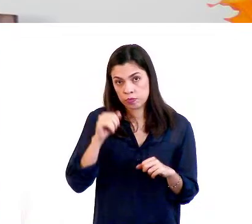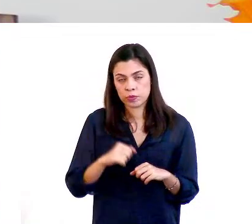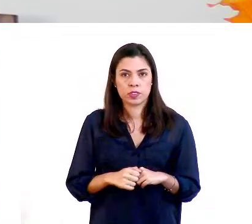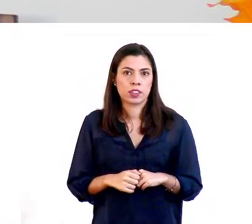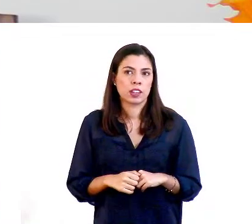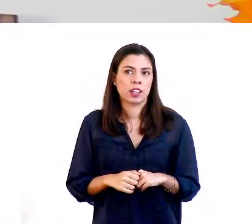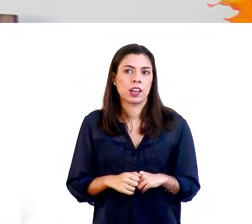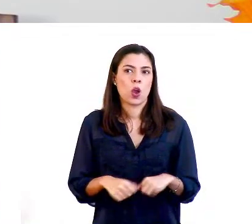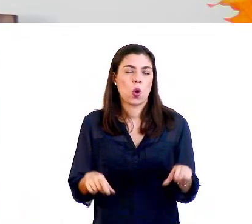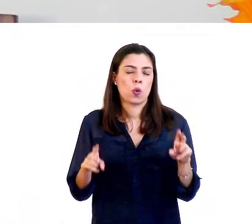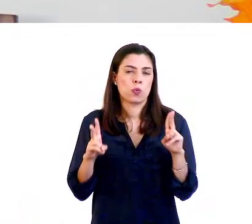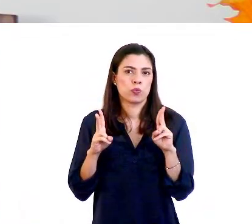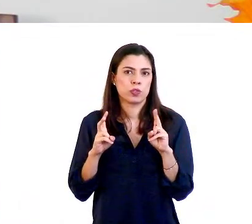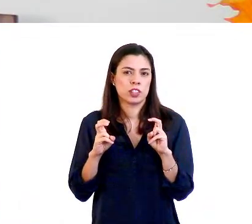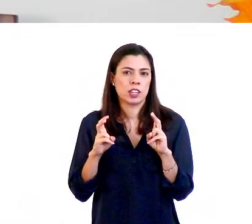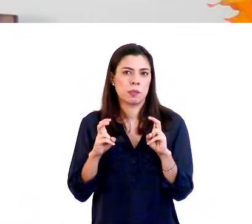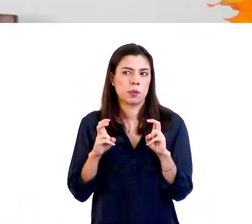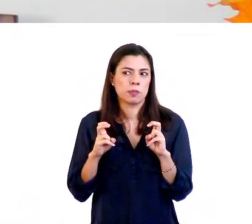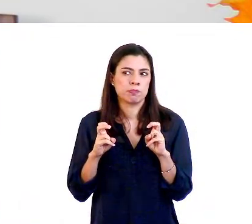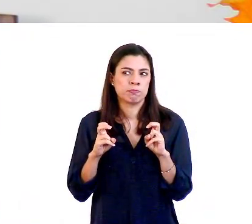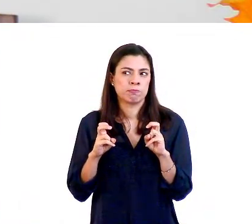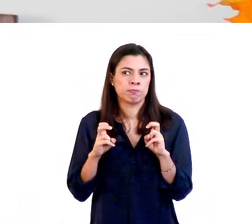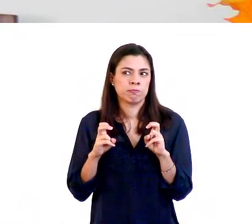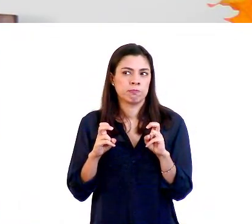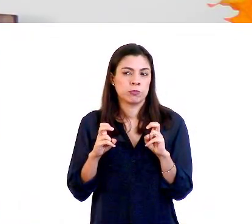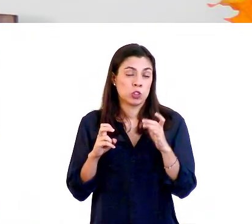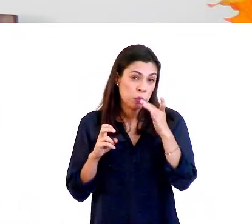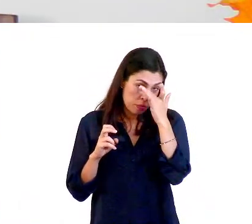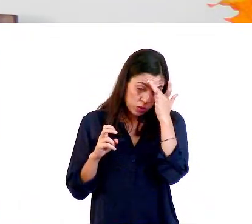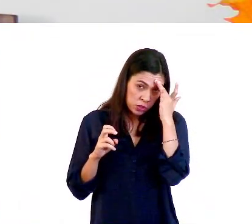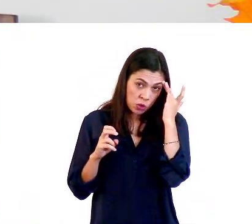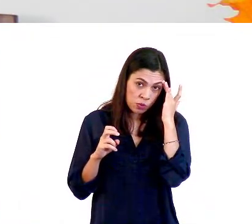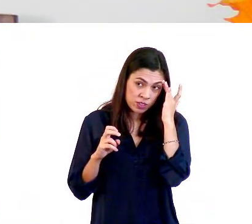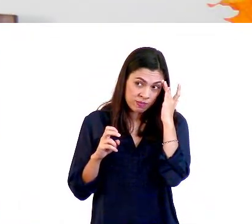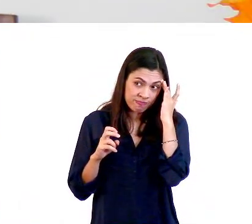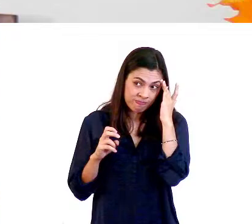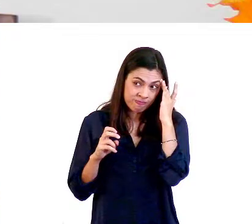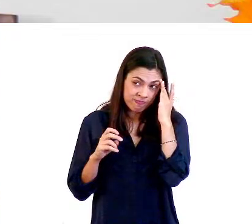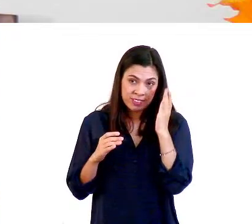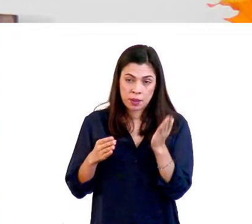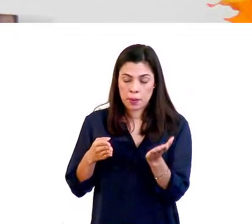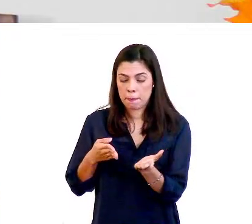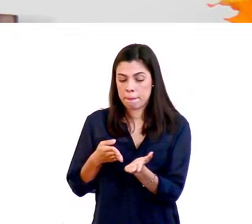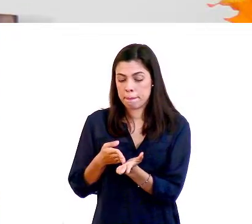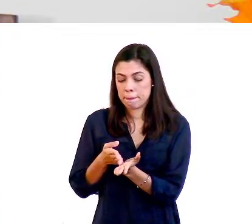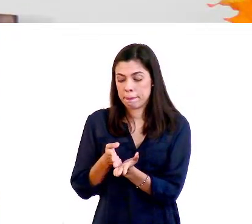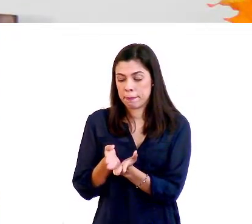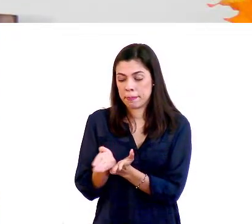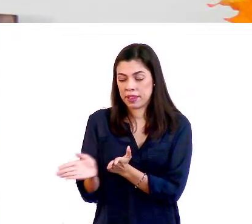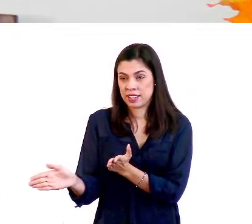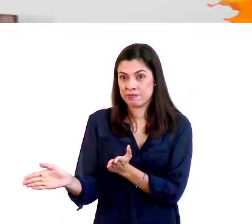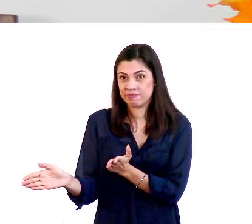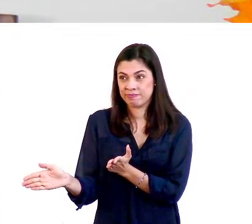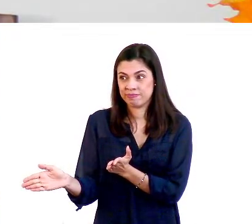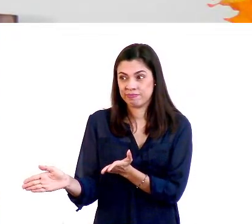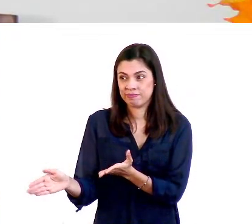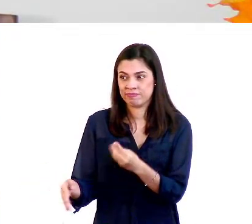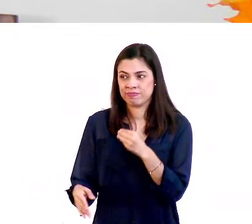apostasia. Fala de pessoas que por algum motivo, que por algum pecado cometido,